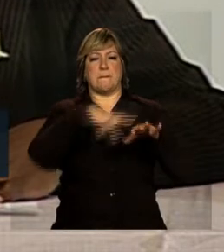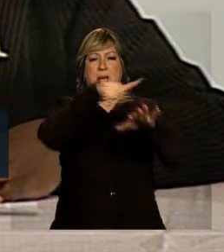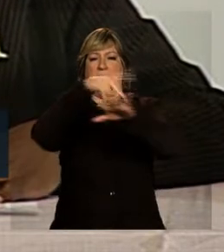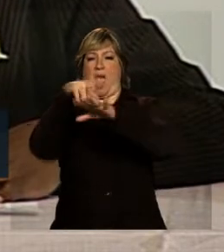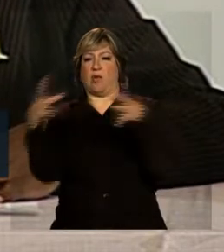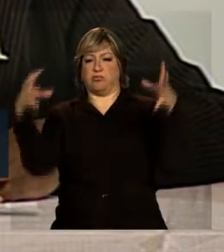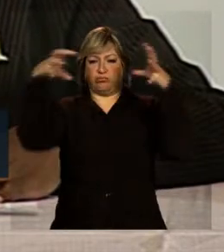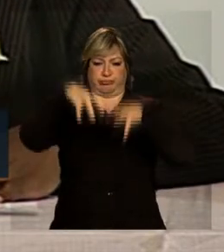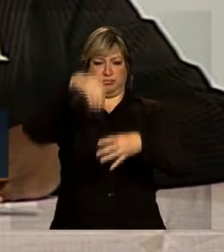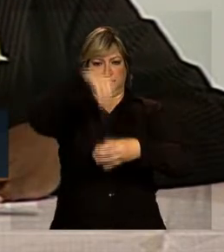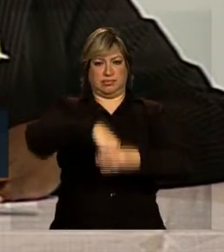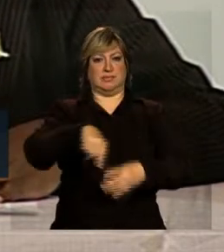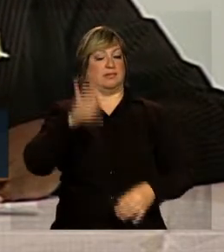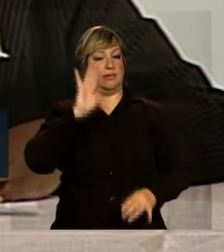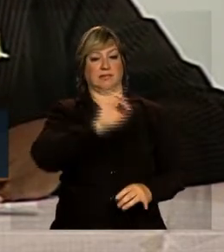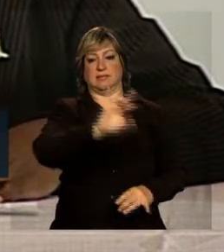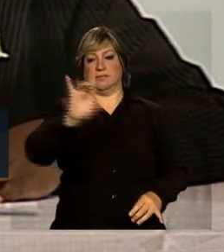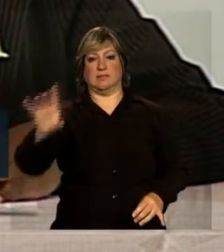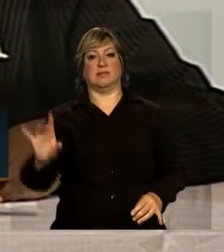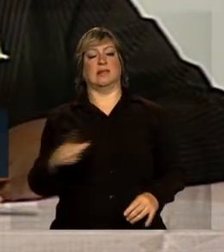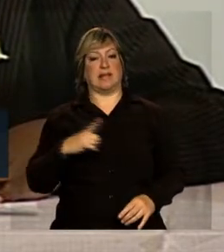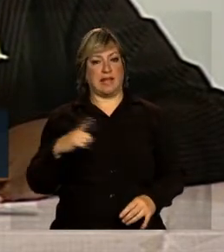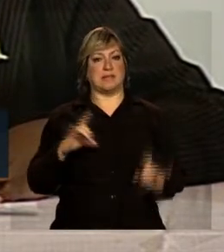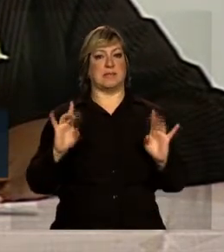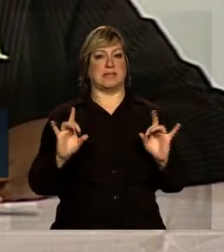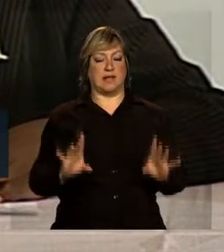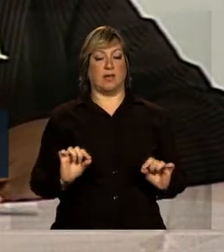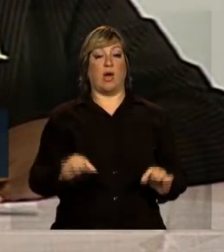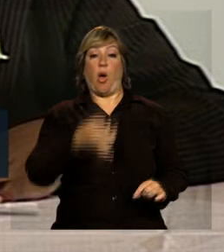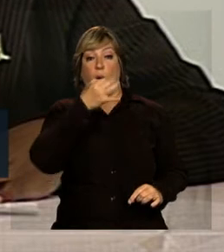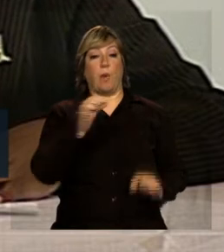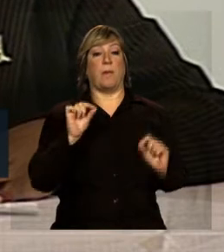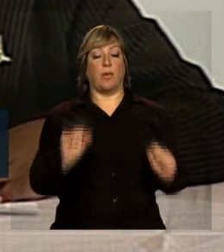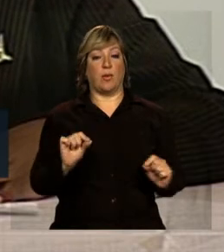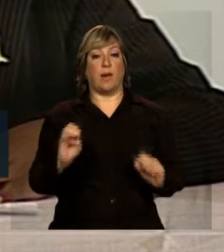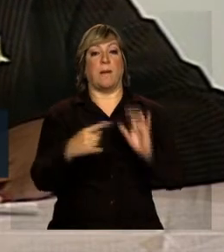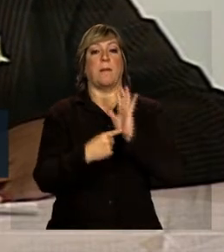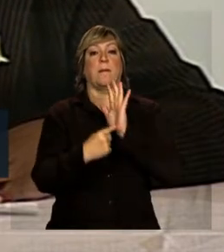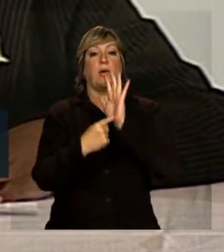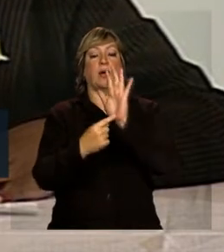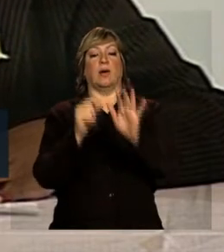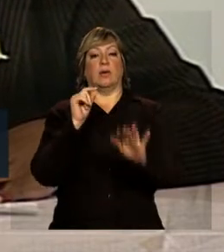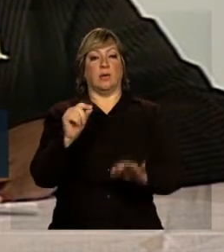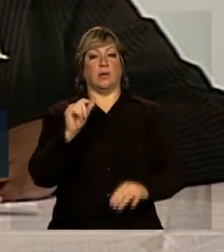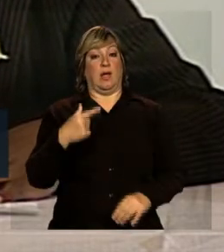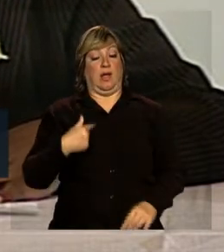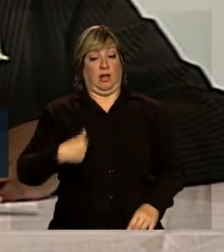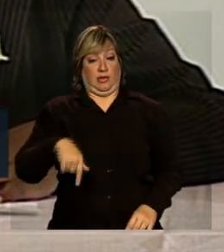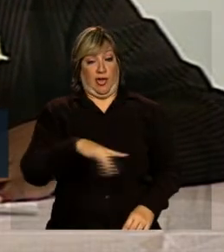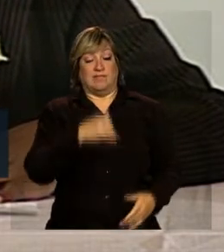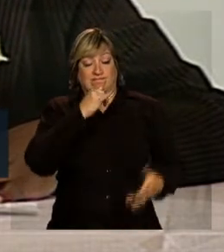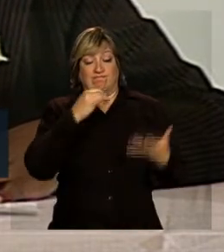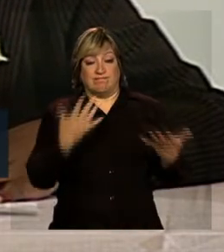um com a sua especificidade. Eu quero dizer o seguinte, a proposta é mostrar que, infelizmente, a gente percebe